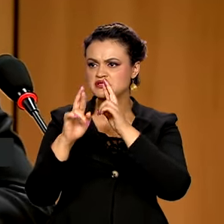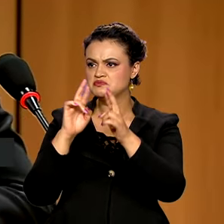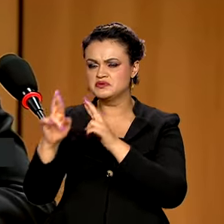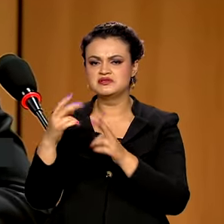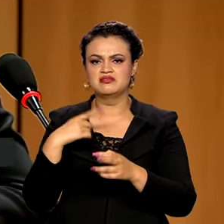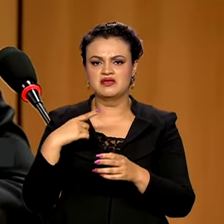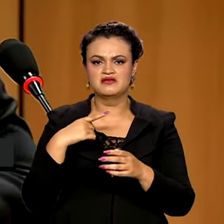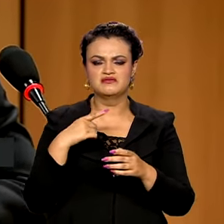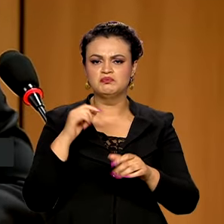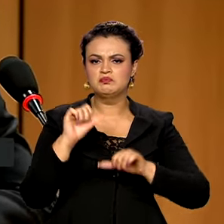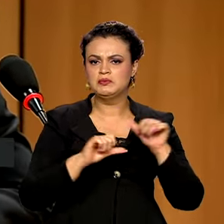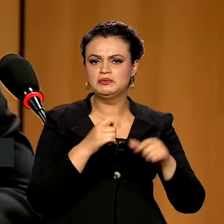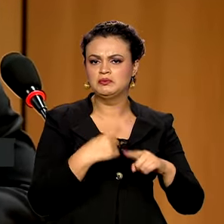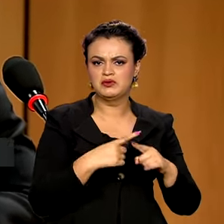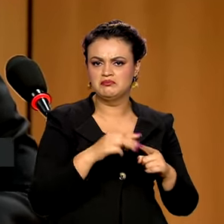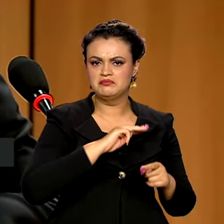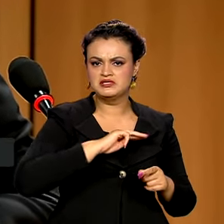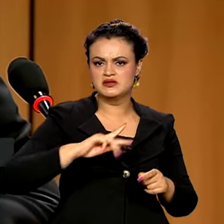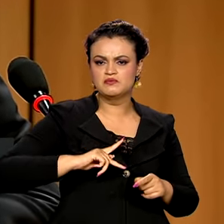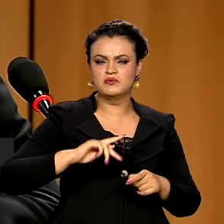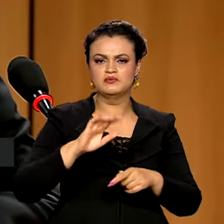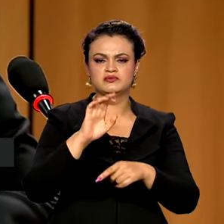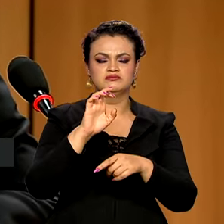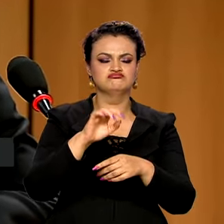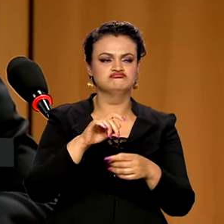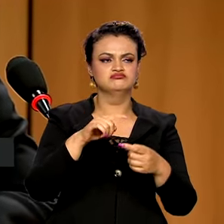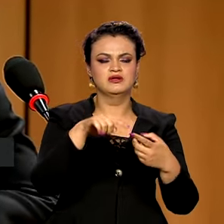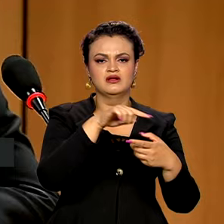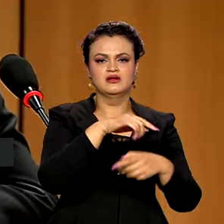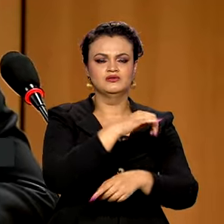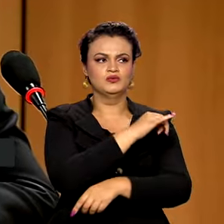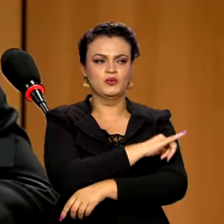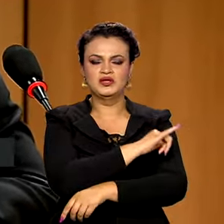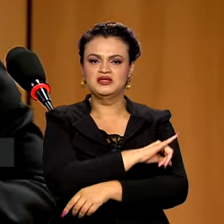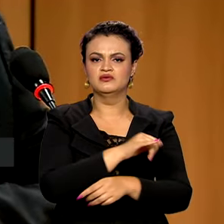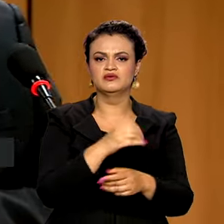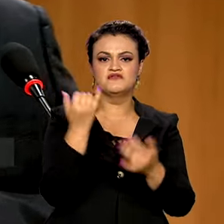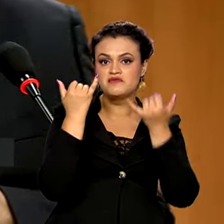agora que o Ministério Público do Rio de Janeiro e a Polícia Civil do Rio de Janeiro não estavam fazendo?